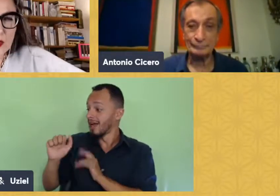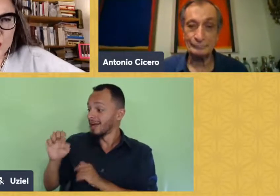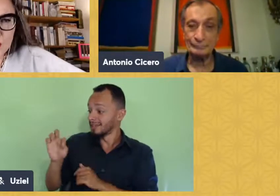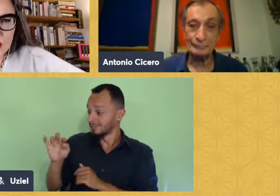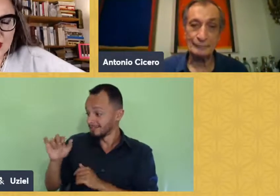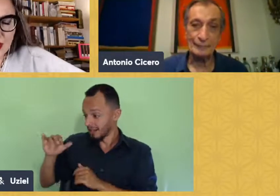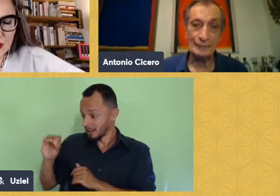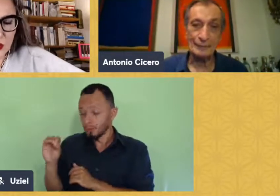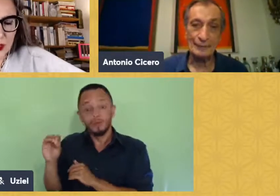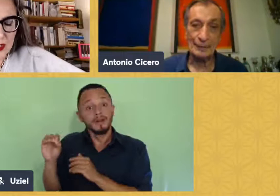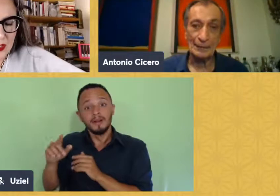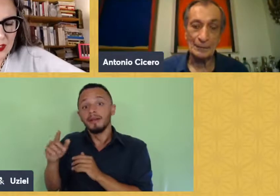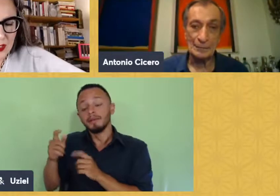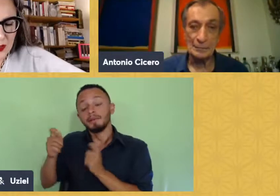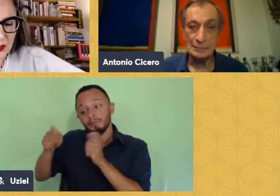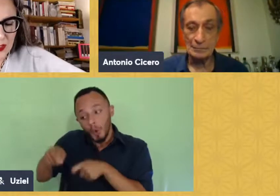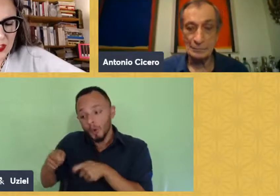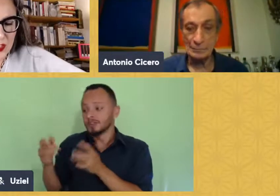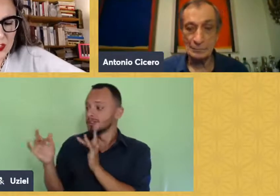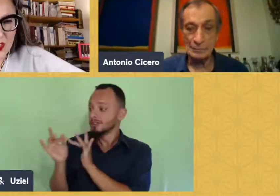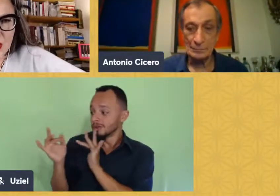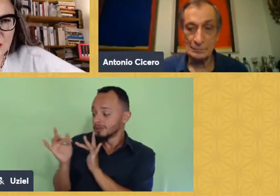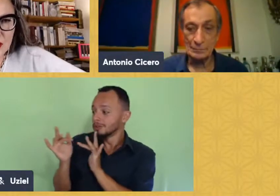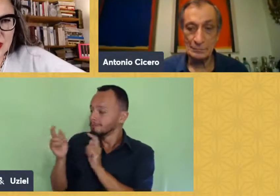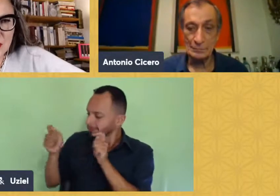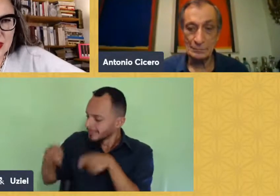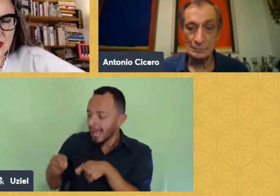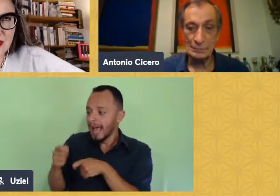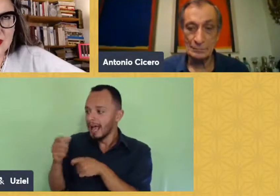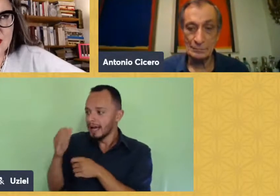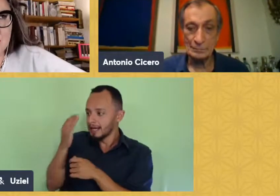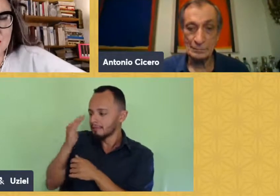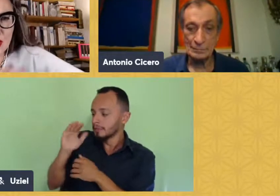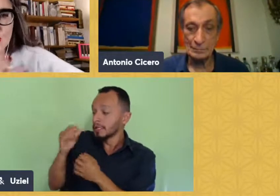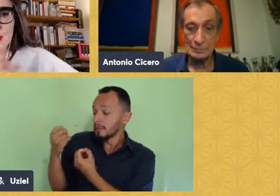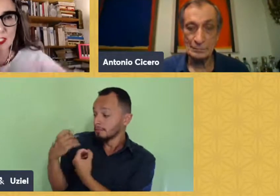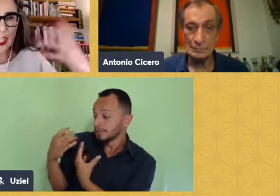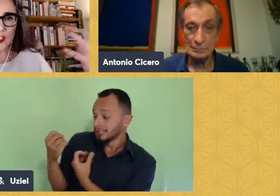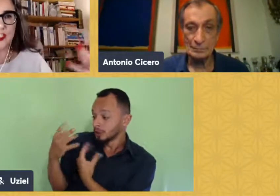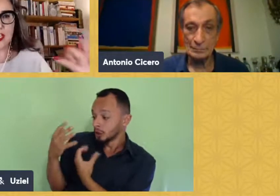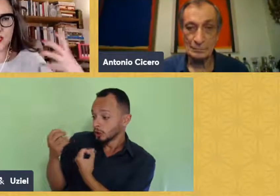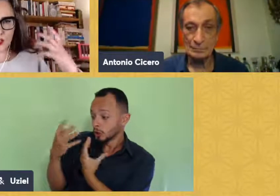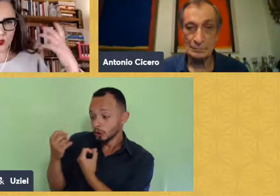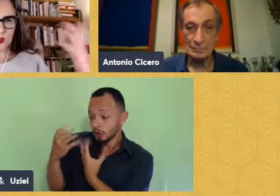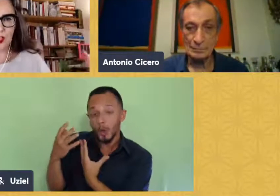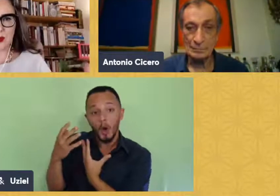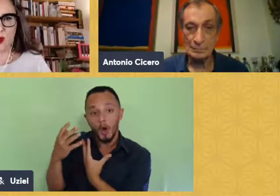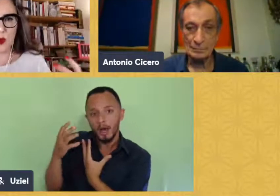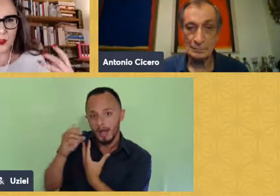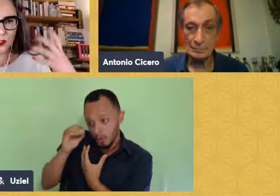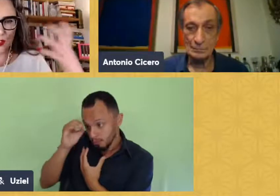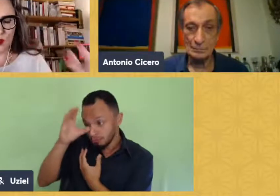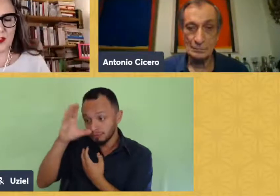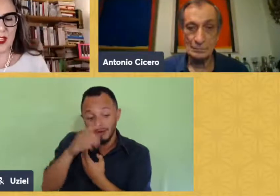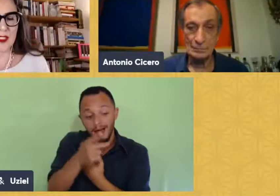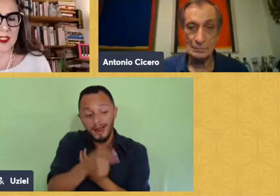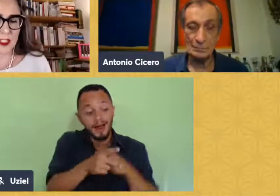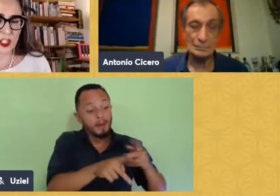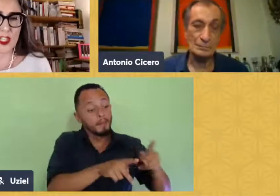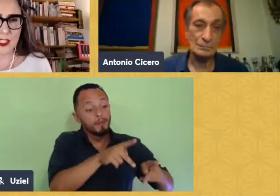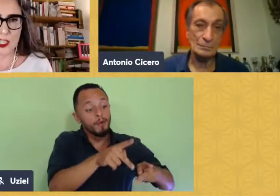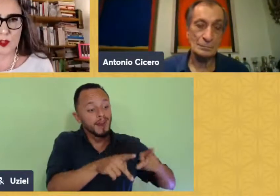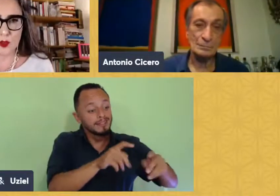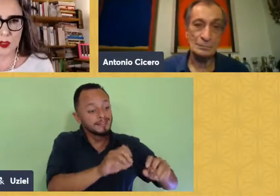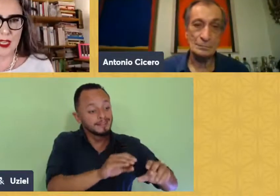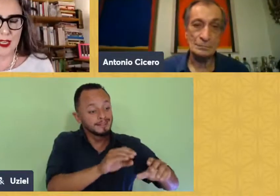E falando um pouco de literatura, Cícero, a gente sabe, né, as pesquisas, a gente sente isso no termômetro das conversas e